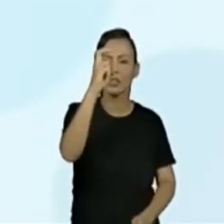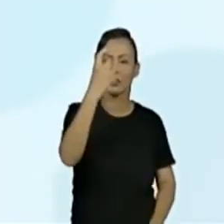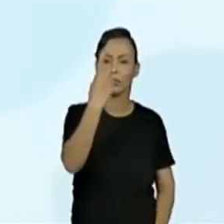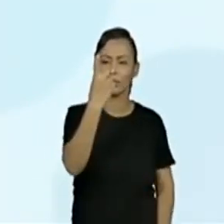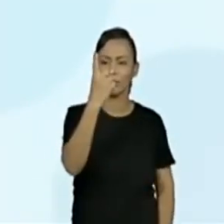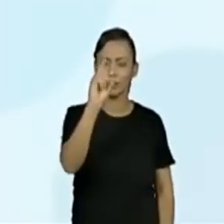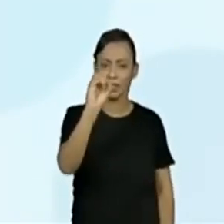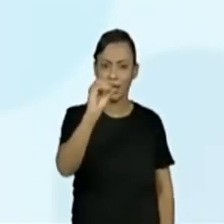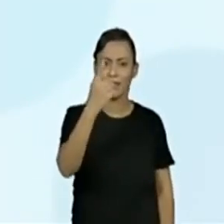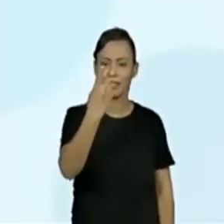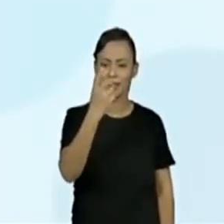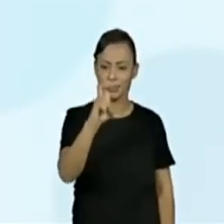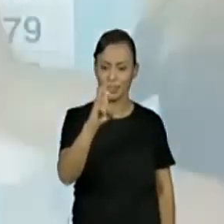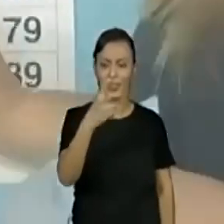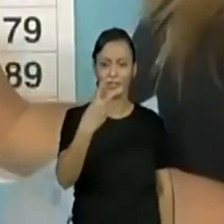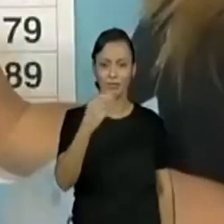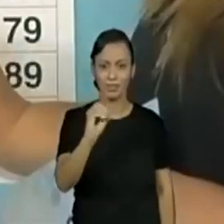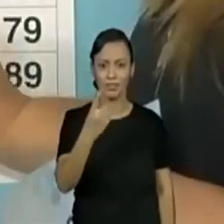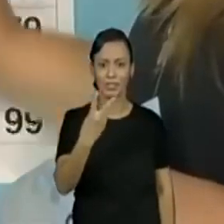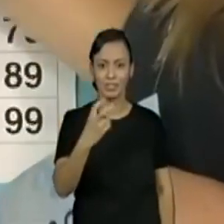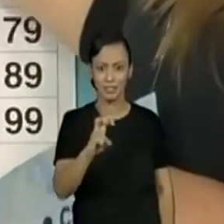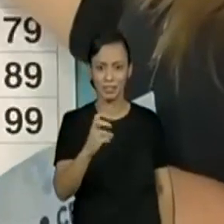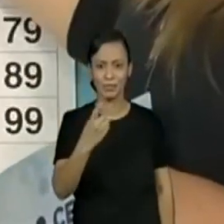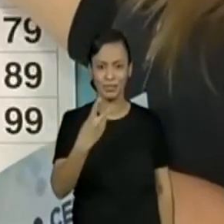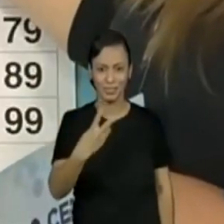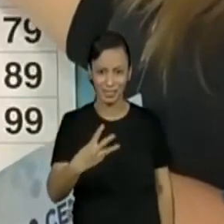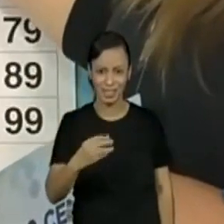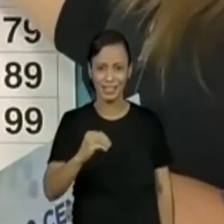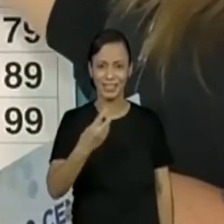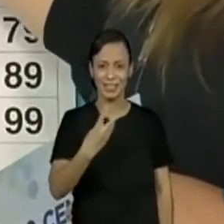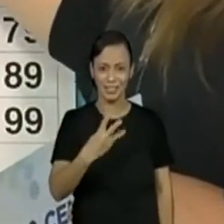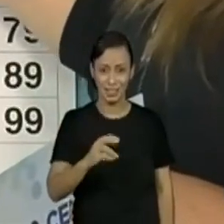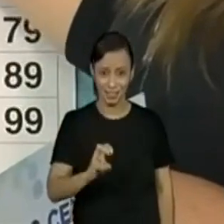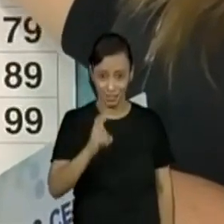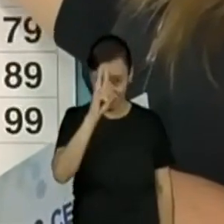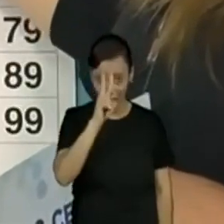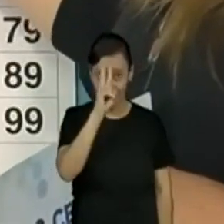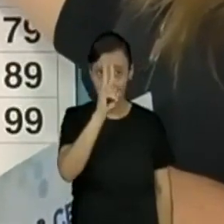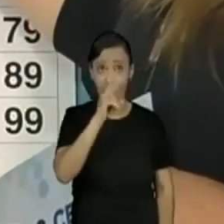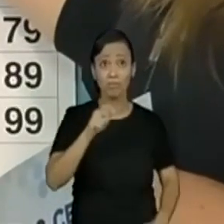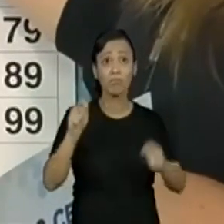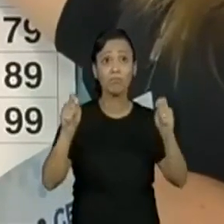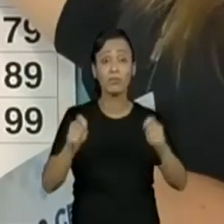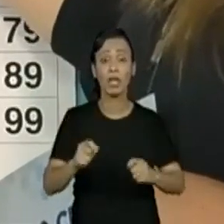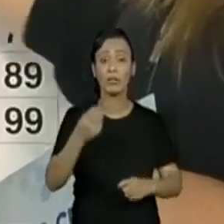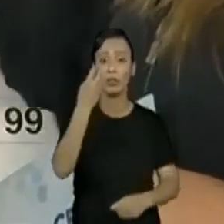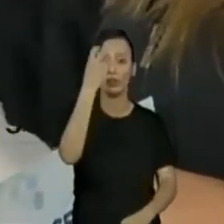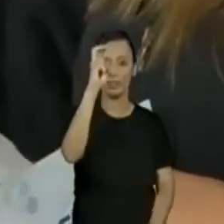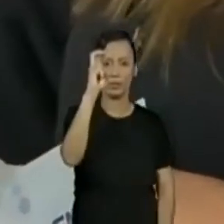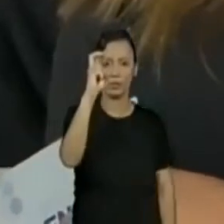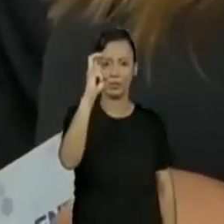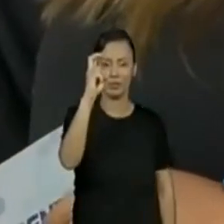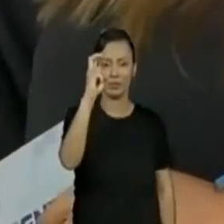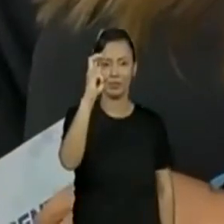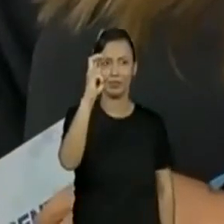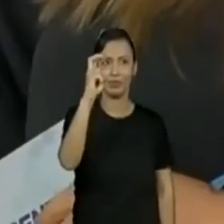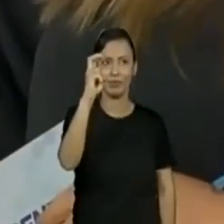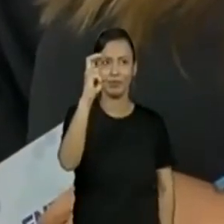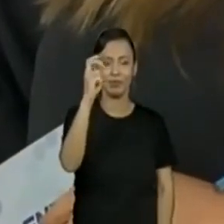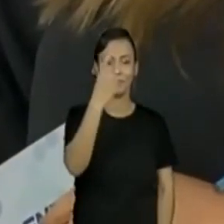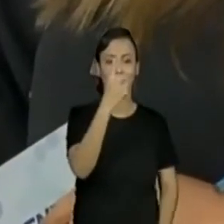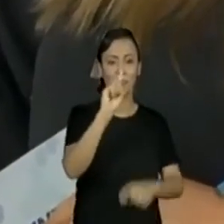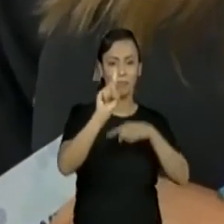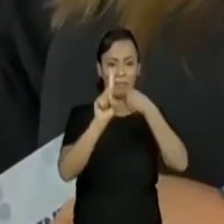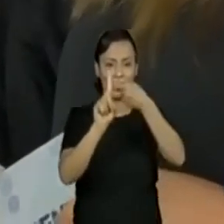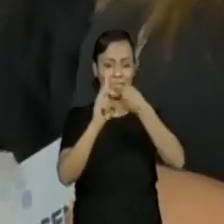eles fazem parte aqui da mesma coluna? Então, se eu estou pulando de 5 em 5, olha, 5 mais 5,